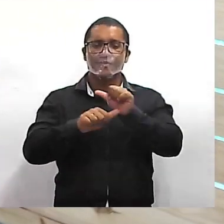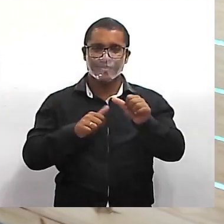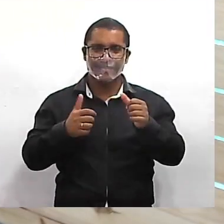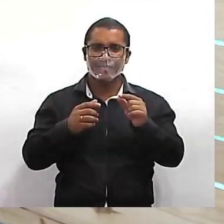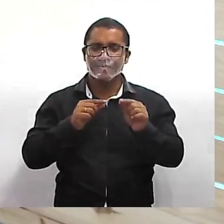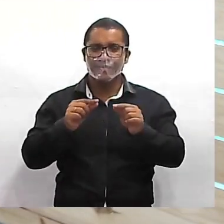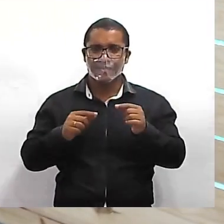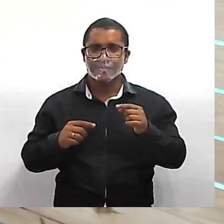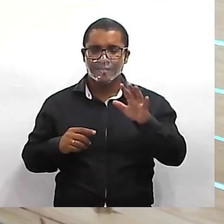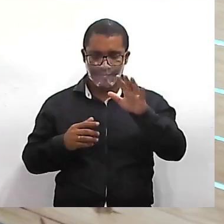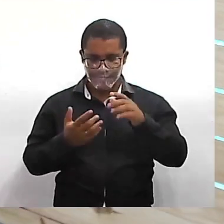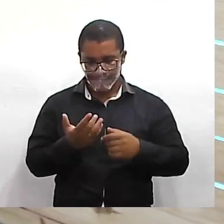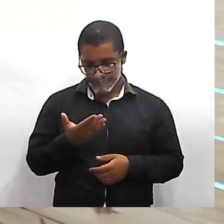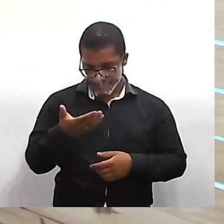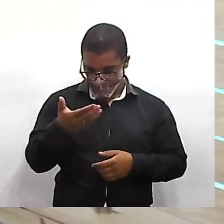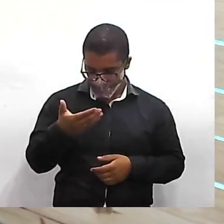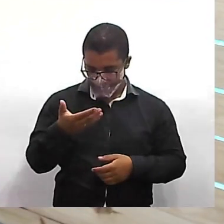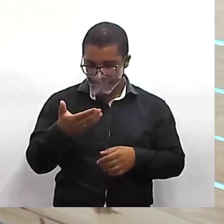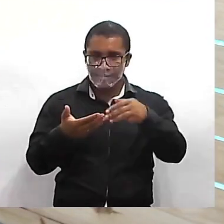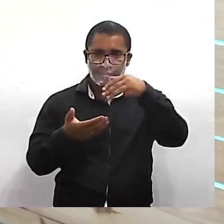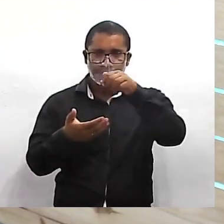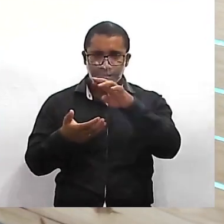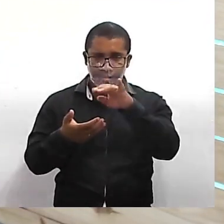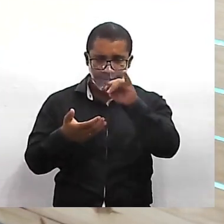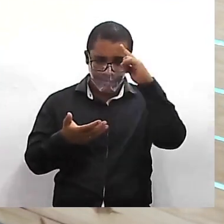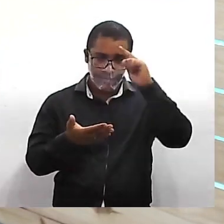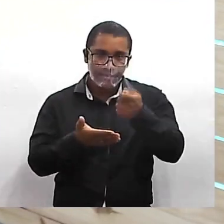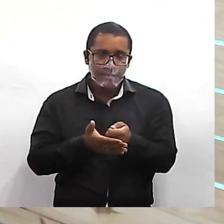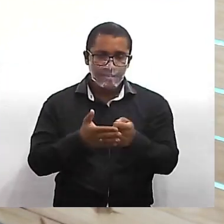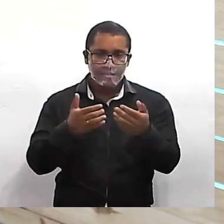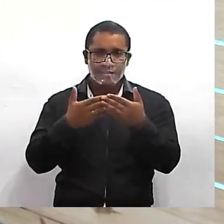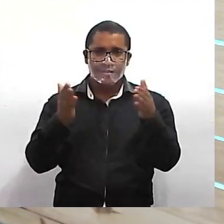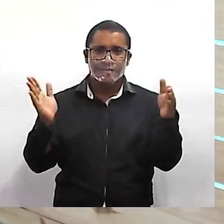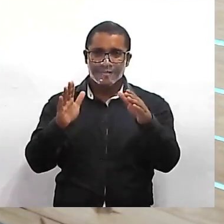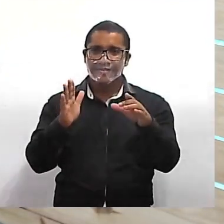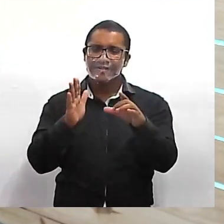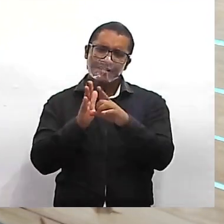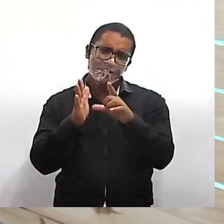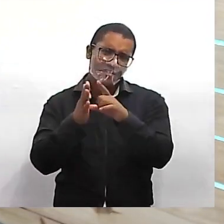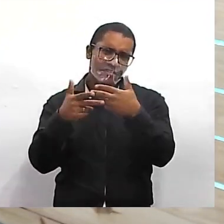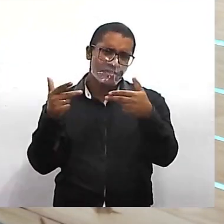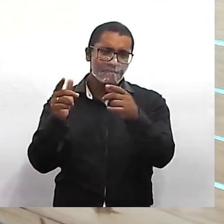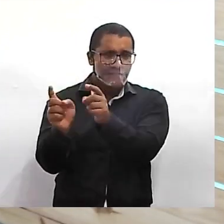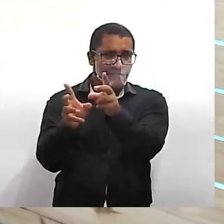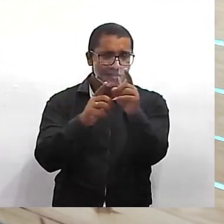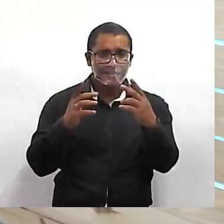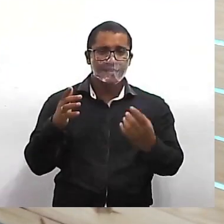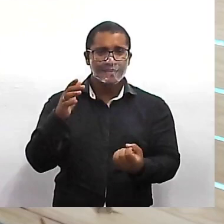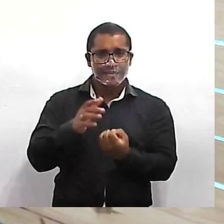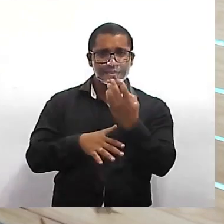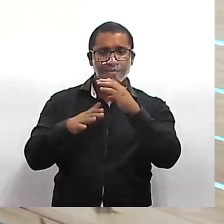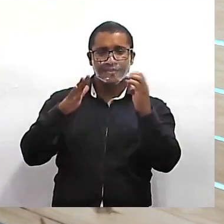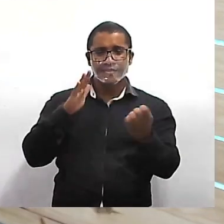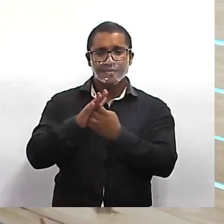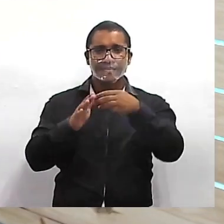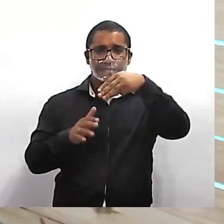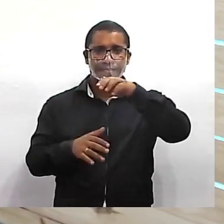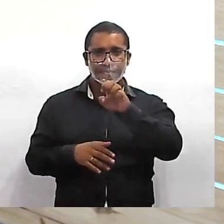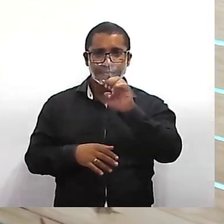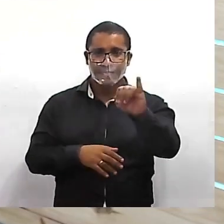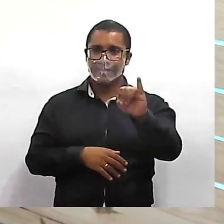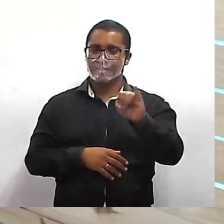vejamos aqui. Maria decidiu abrir um negócio próprio e virar microempreendedora individual,